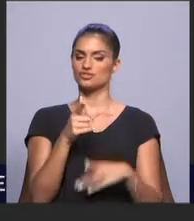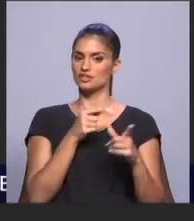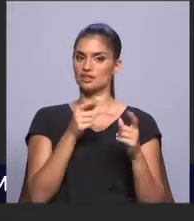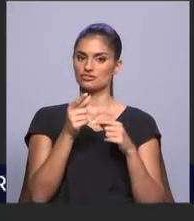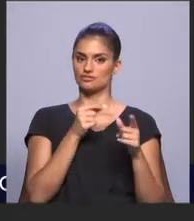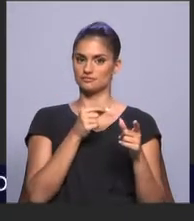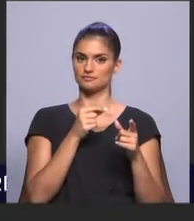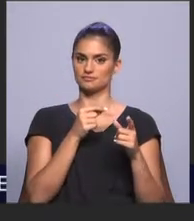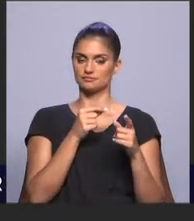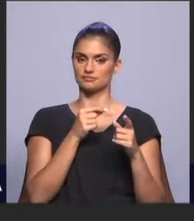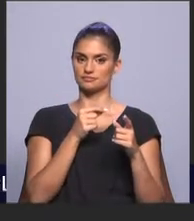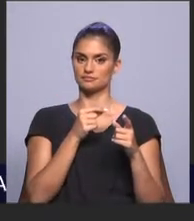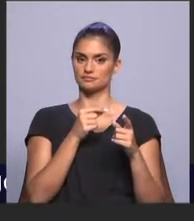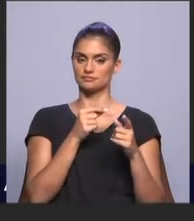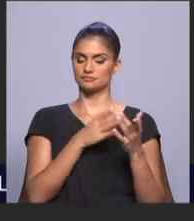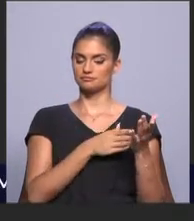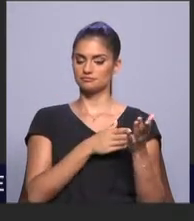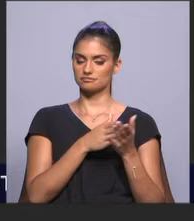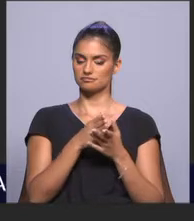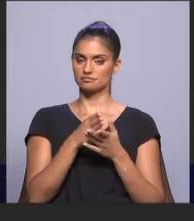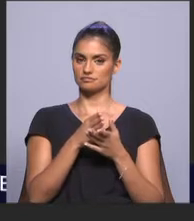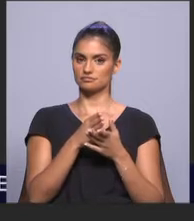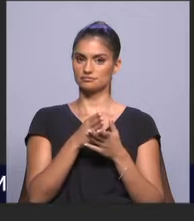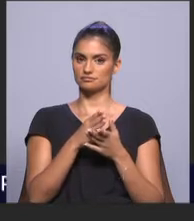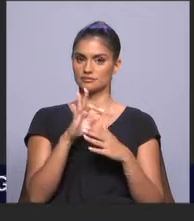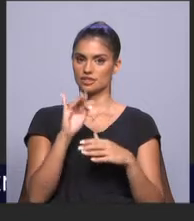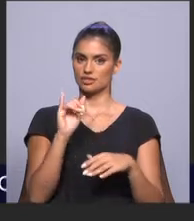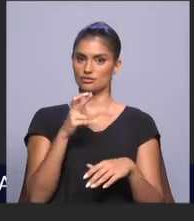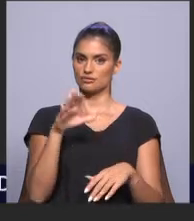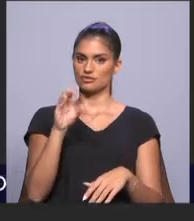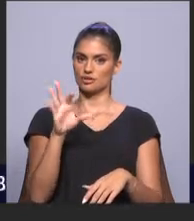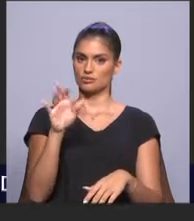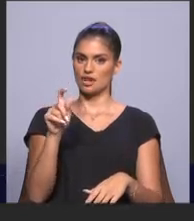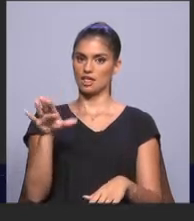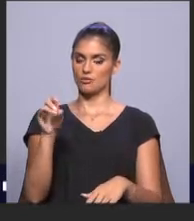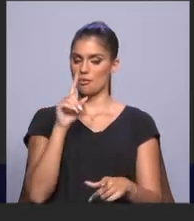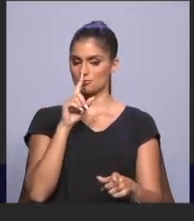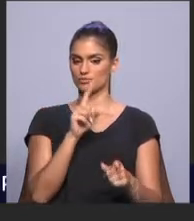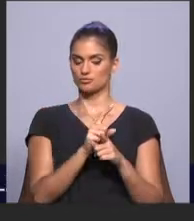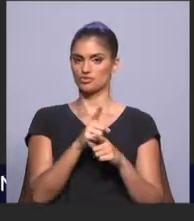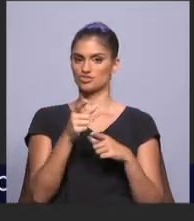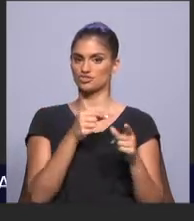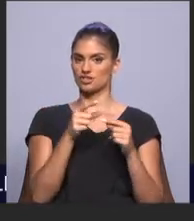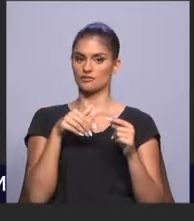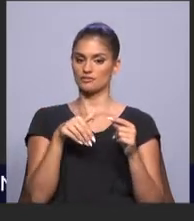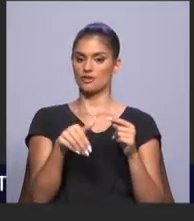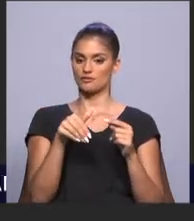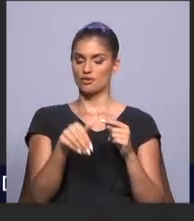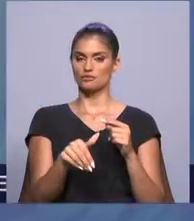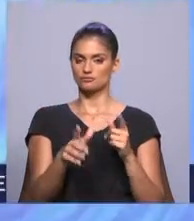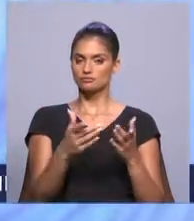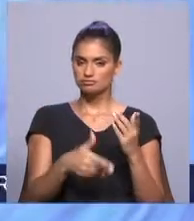estrelas estarem continuamente, à medida que vão transformando hidrogênio em hélio, ao mesmo tempo, estas estrelas vão